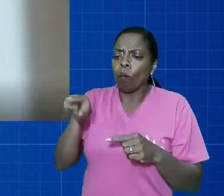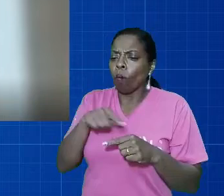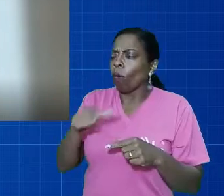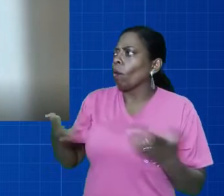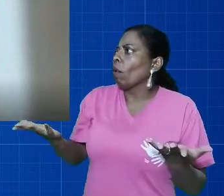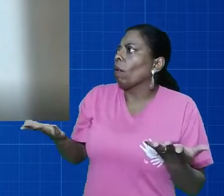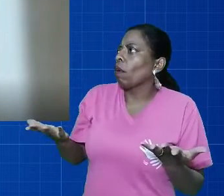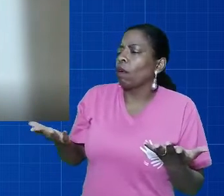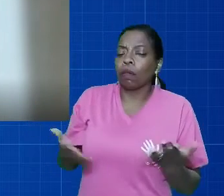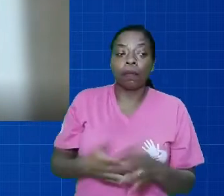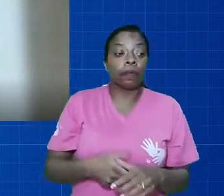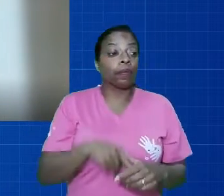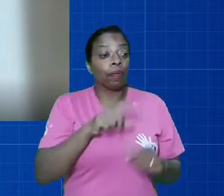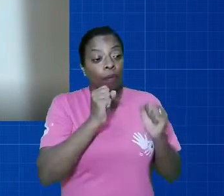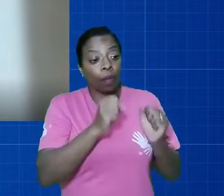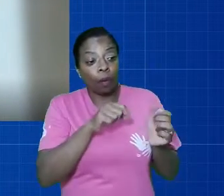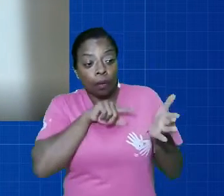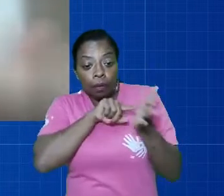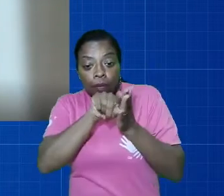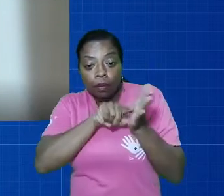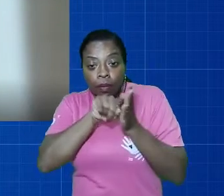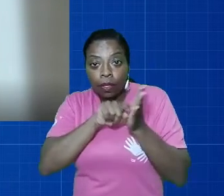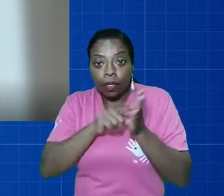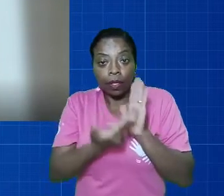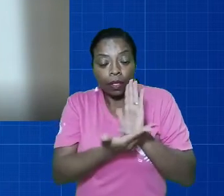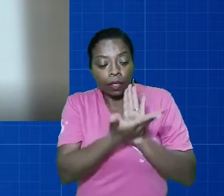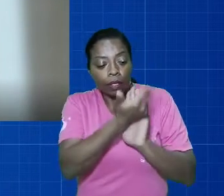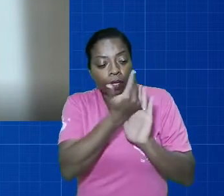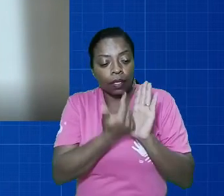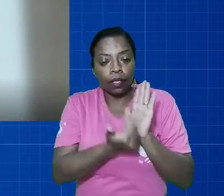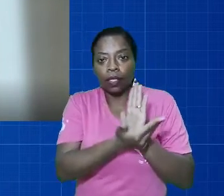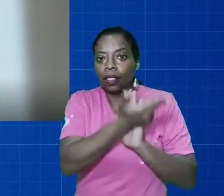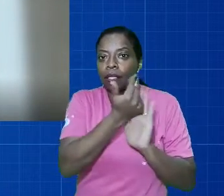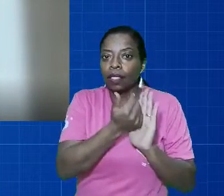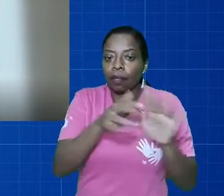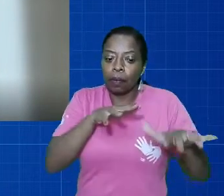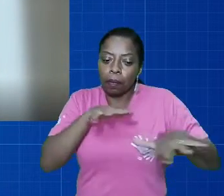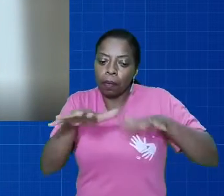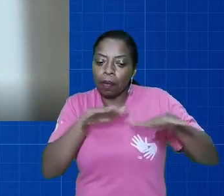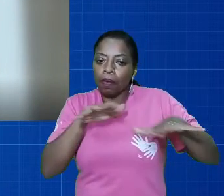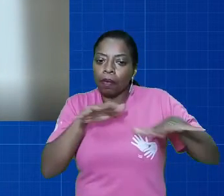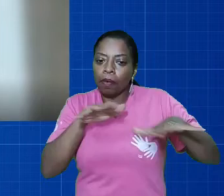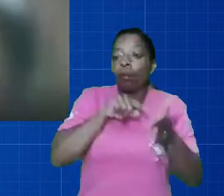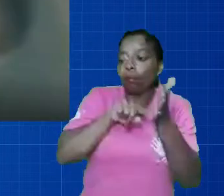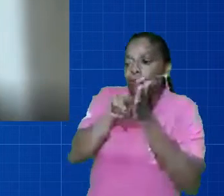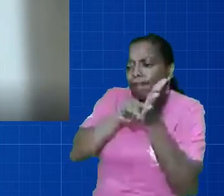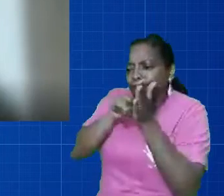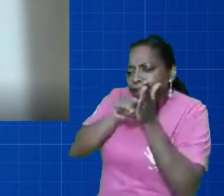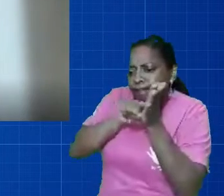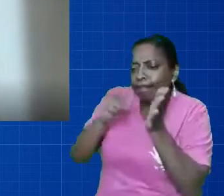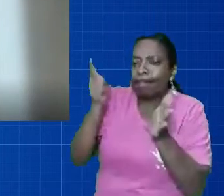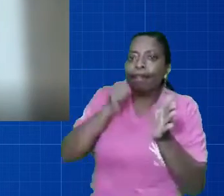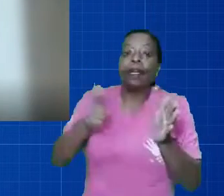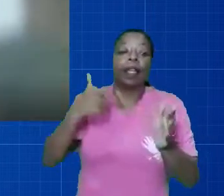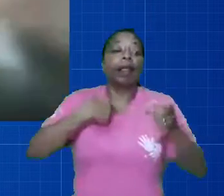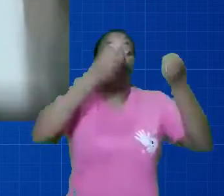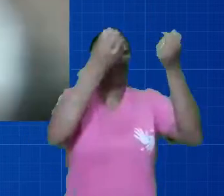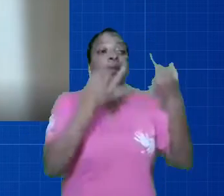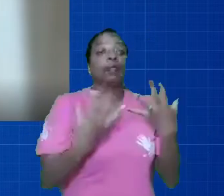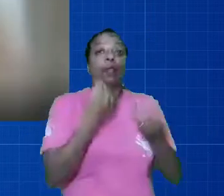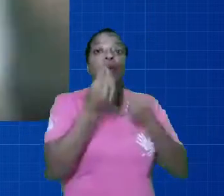pesquisa de imagens, bonecos de palitinho com movimento. E ali eu comecei a explicar o desenho